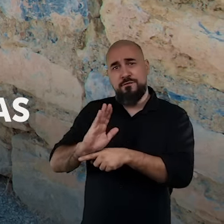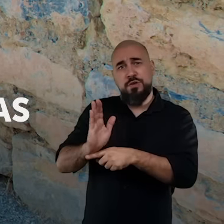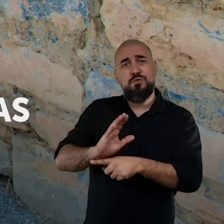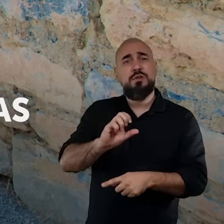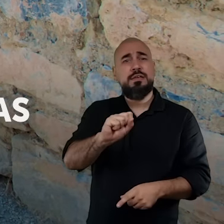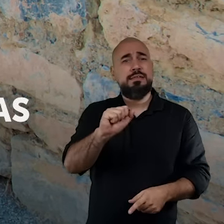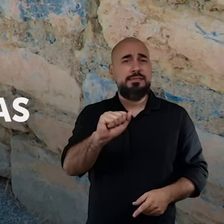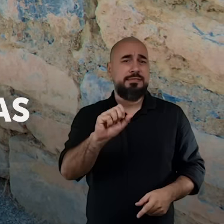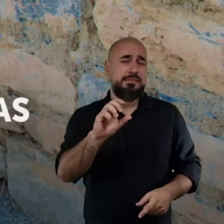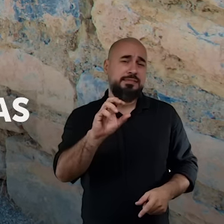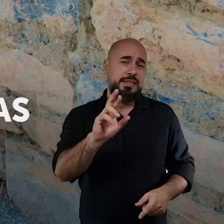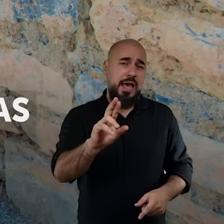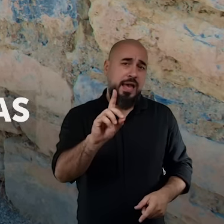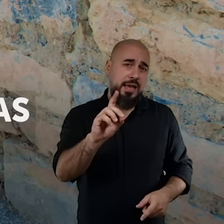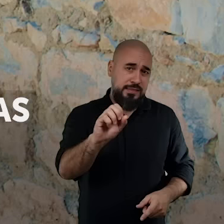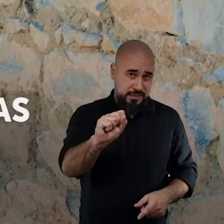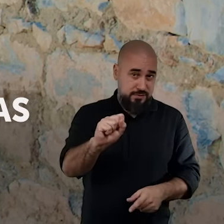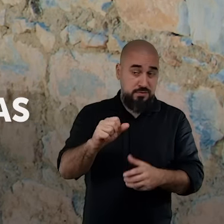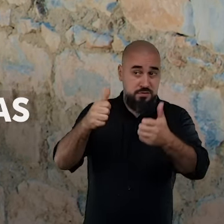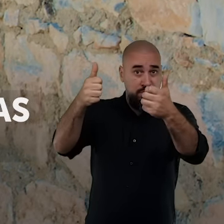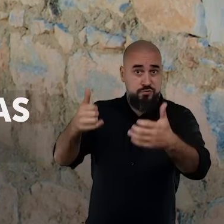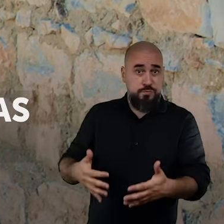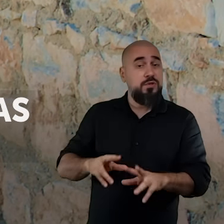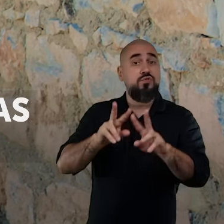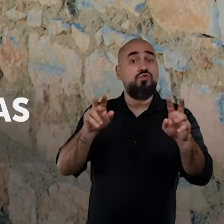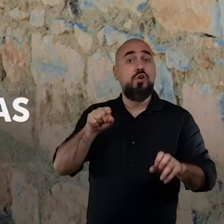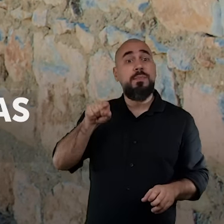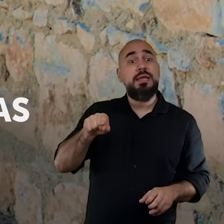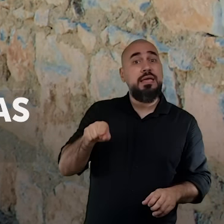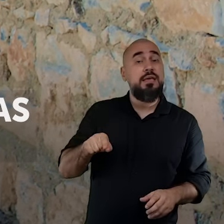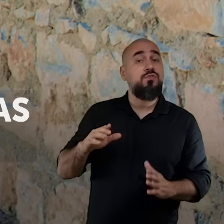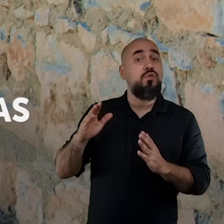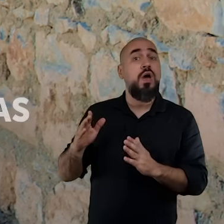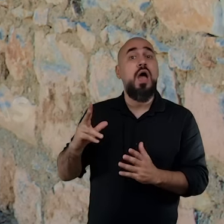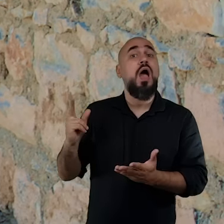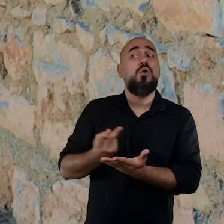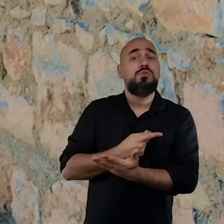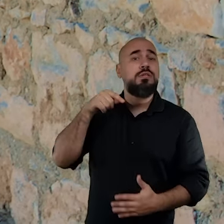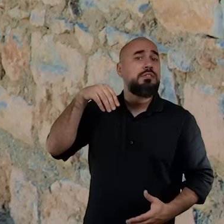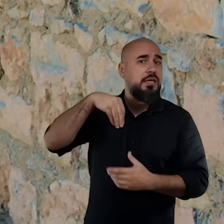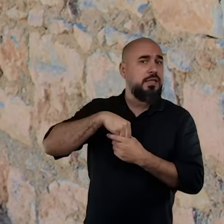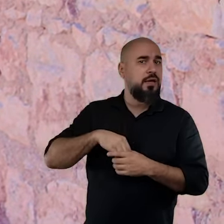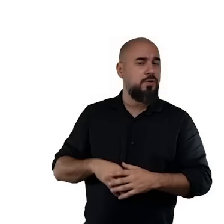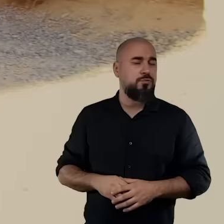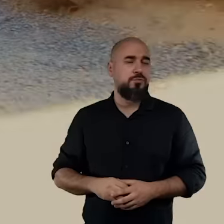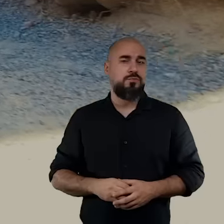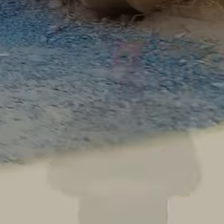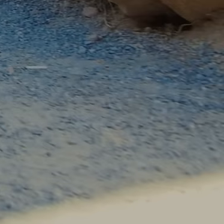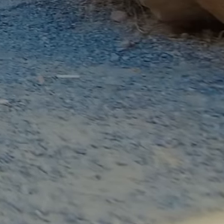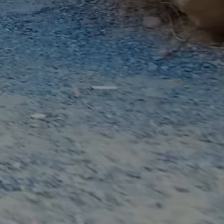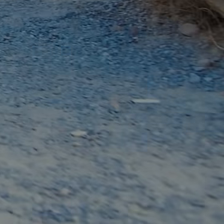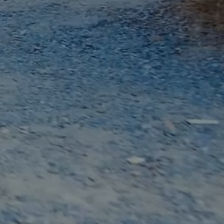de Sardes, porque eu dou mais explicações sobre essa estranha rotina dos antigos romanos.